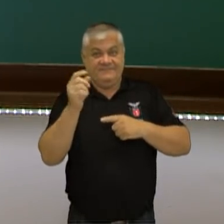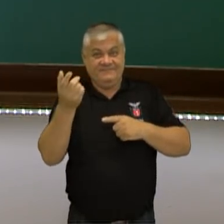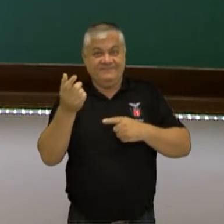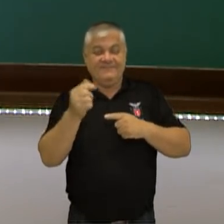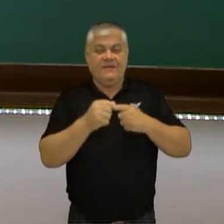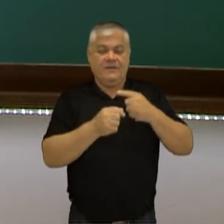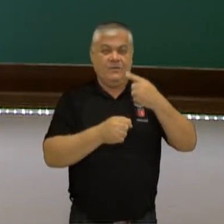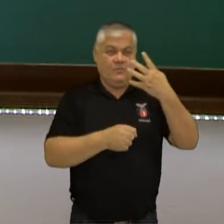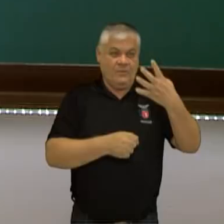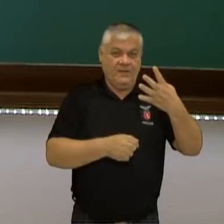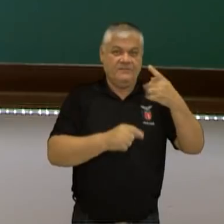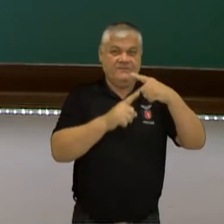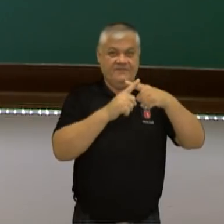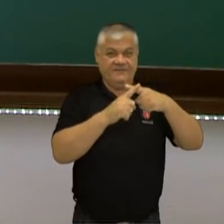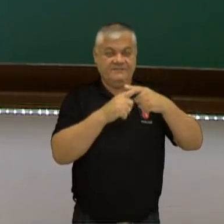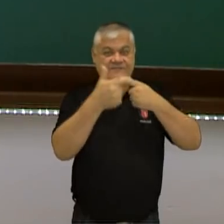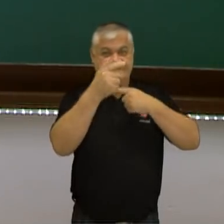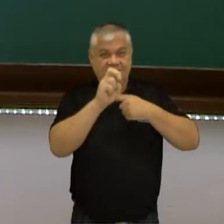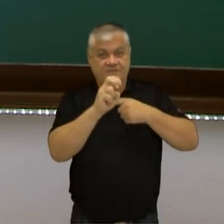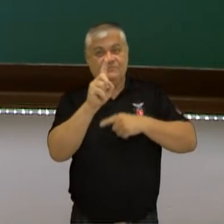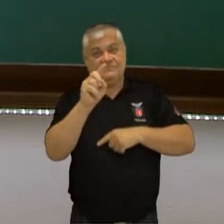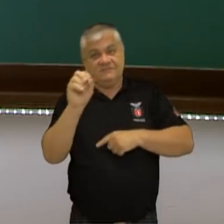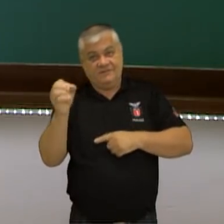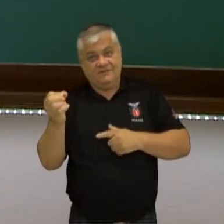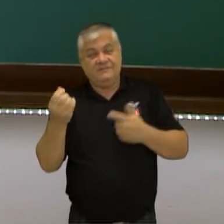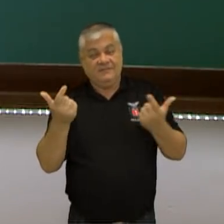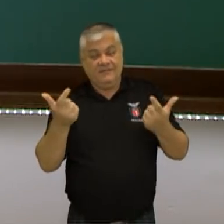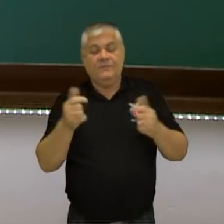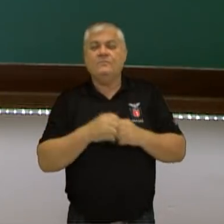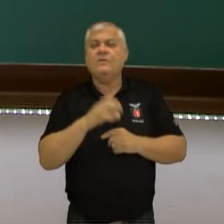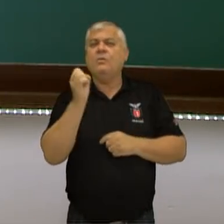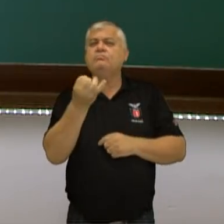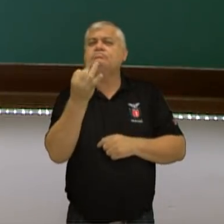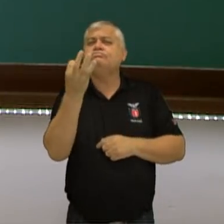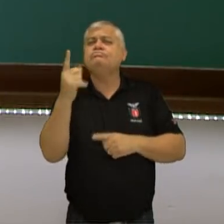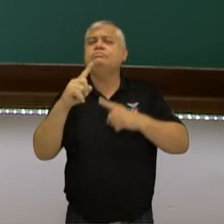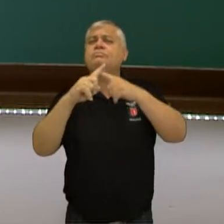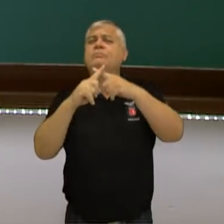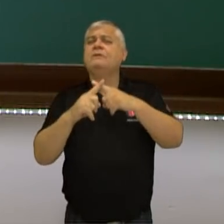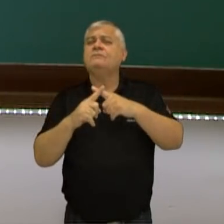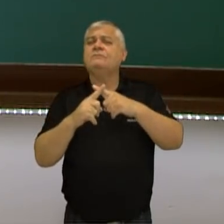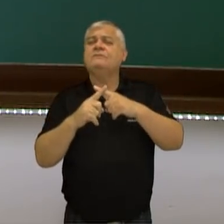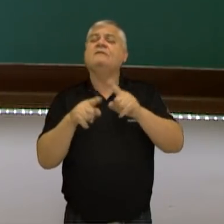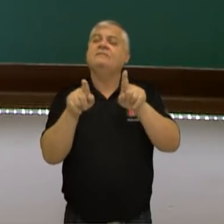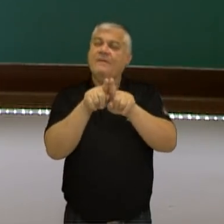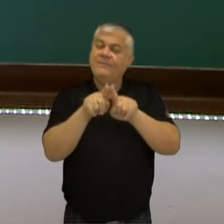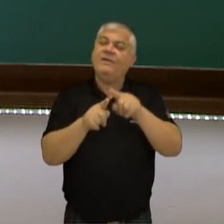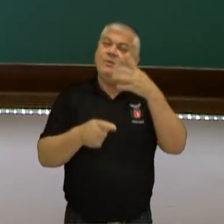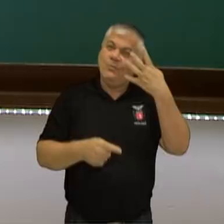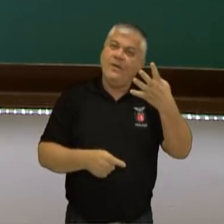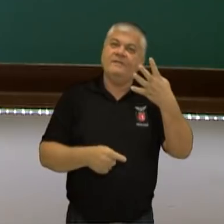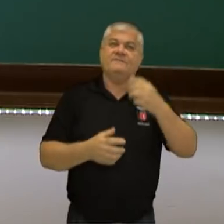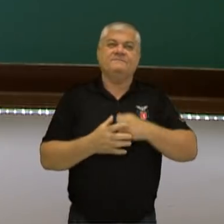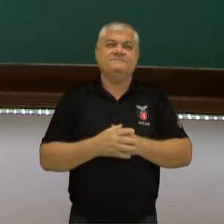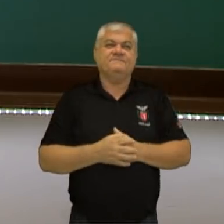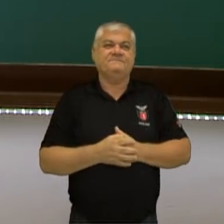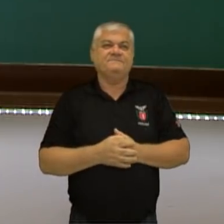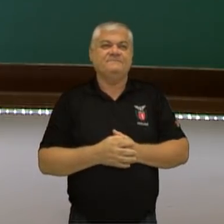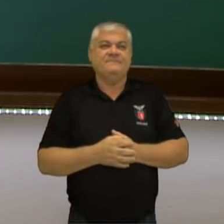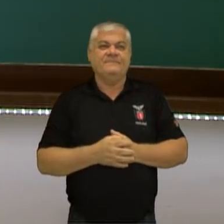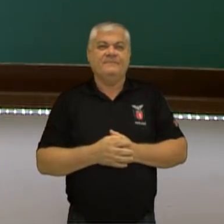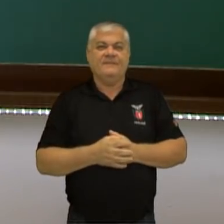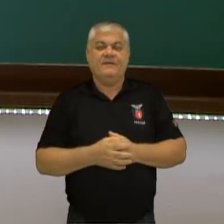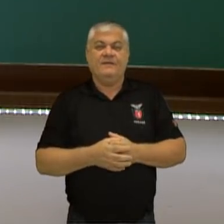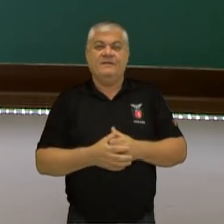Então, como eu estou falando de fração equivalente, eu vou ter que multiplicar o numerador por quanto? Eu vou ter que multiplicar por 4 também. Então, dá uma olhada. Olha